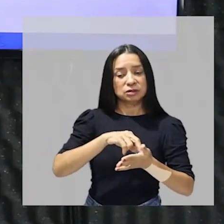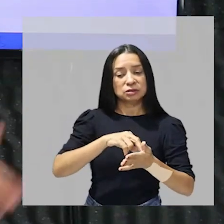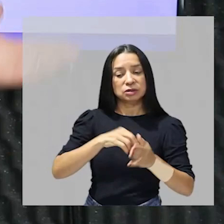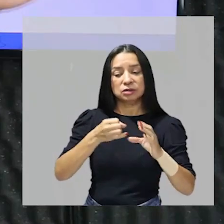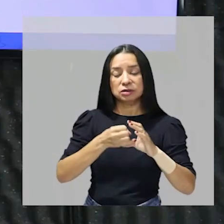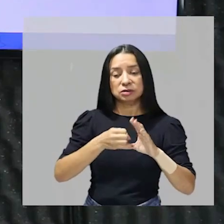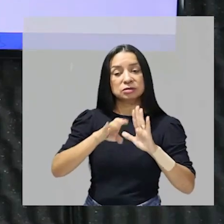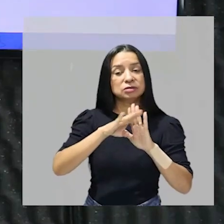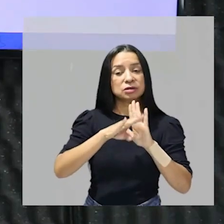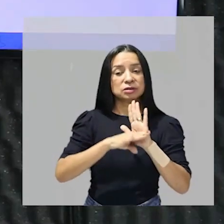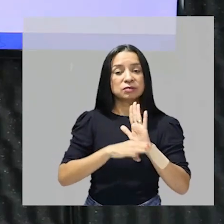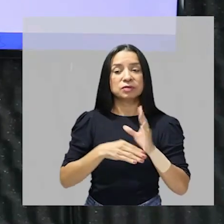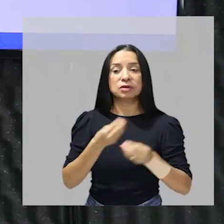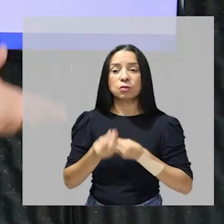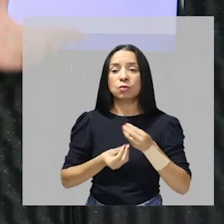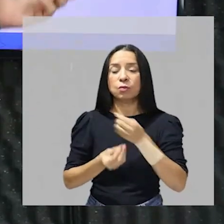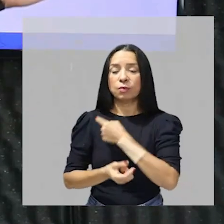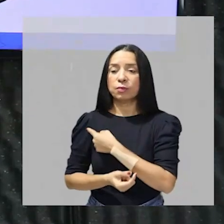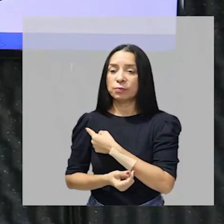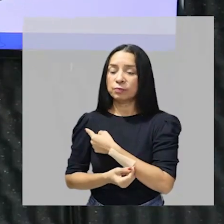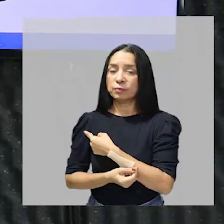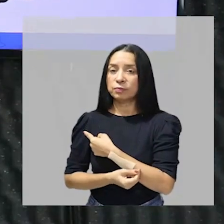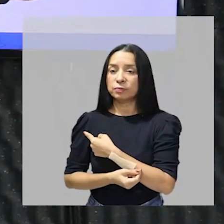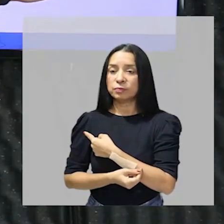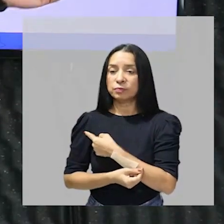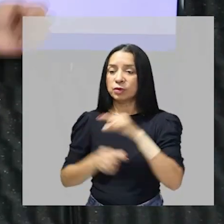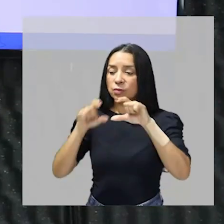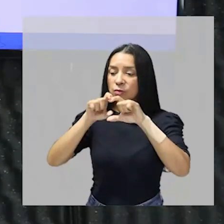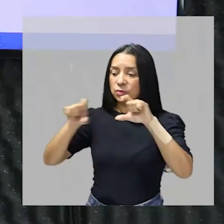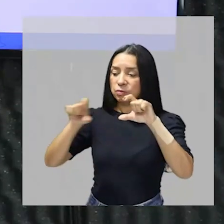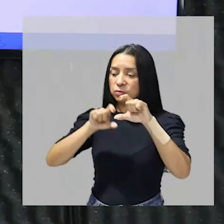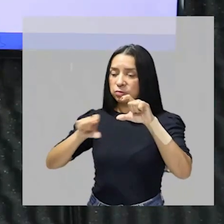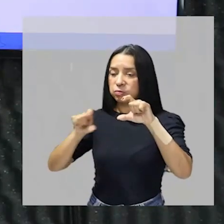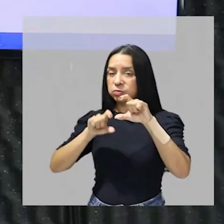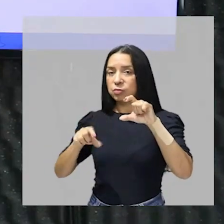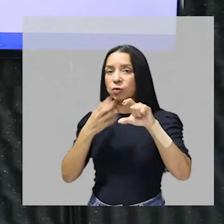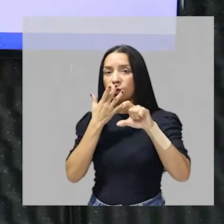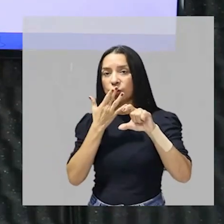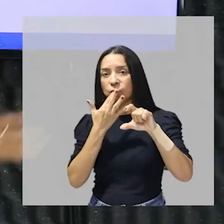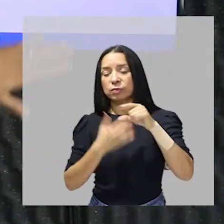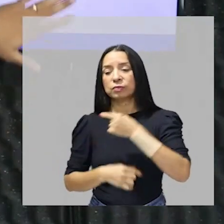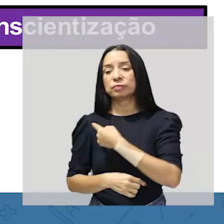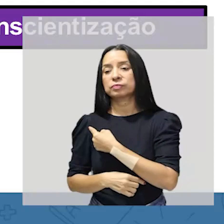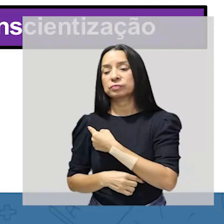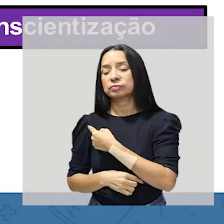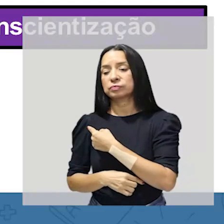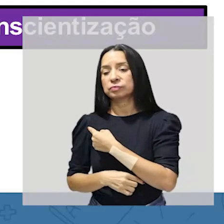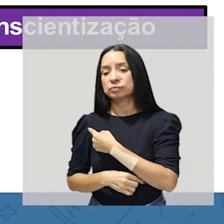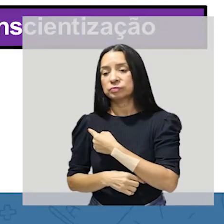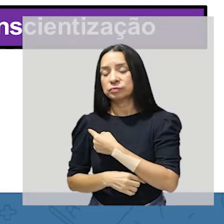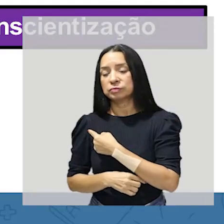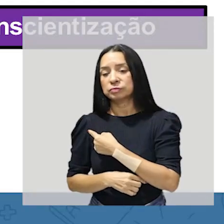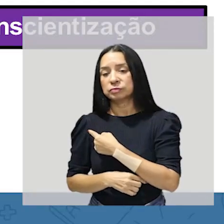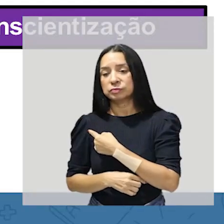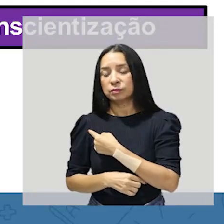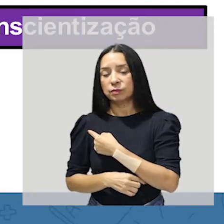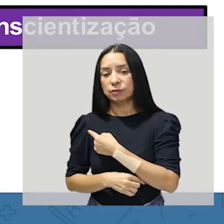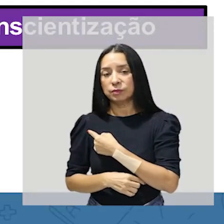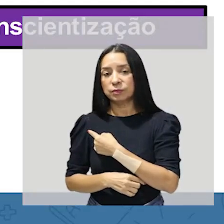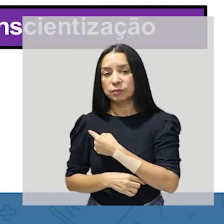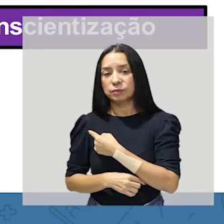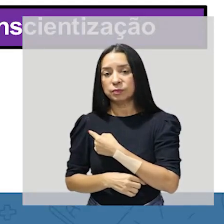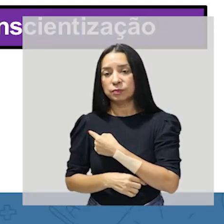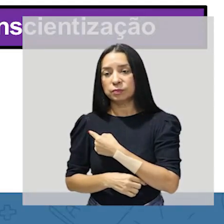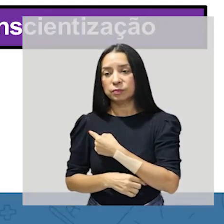aqui, ó. Ginástica geral, ginástica de condicionamento físico e a ginástica de